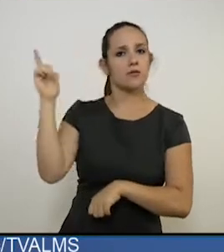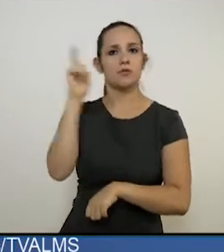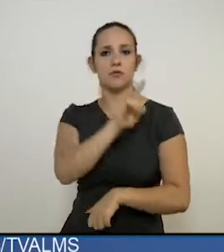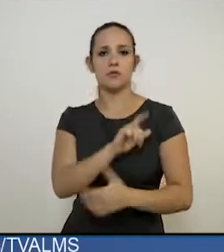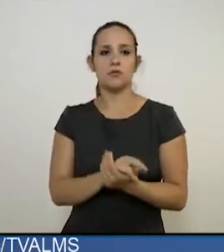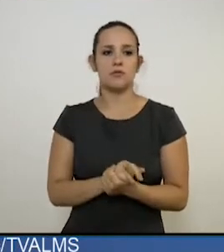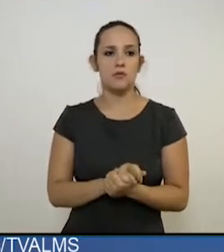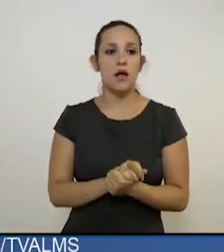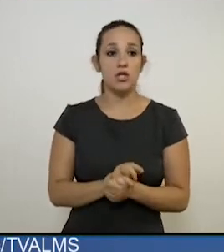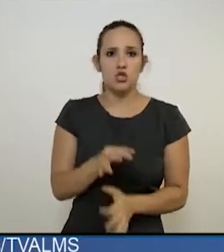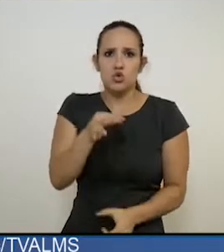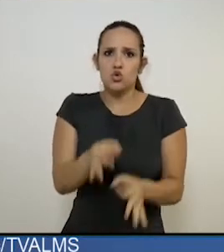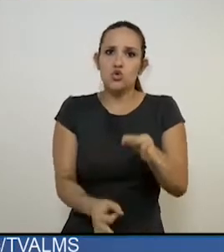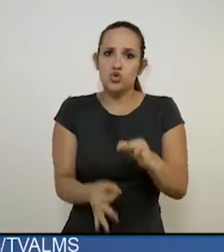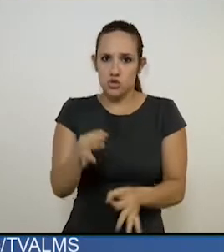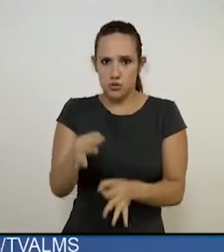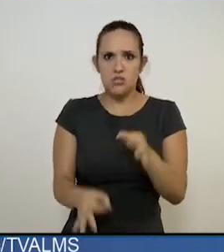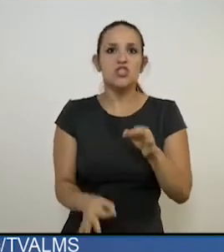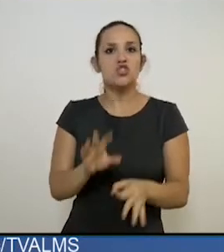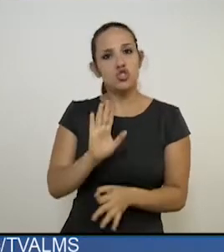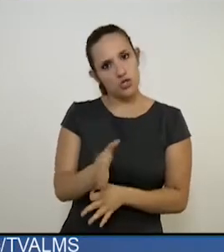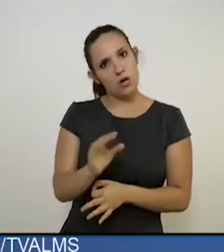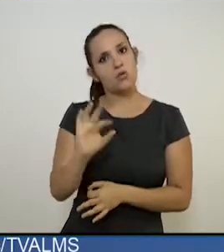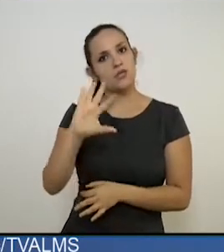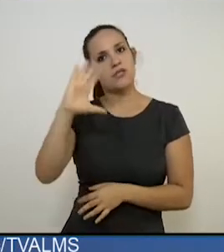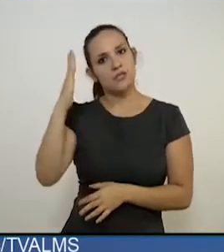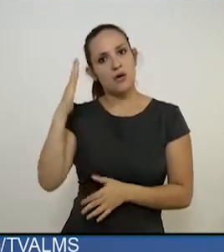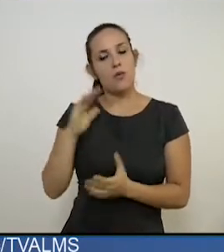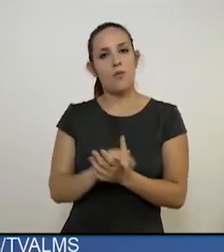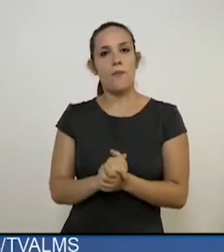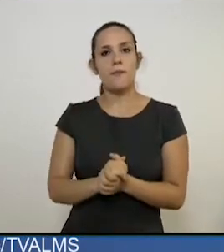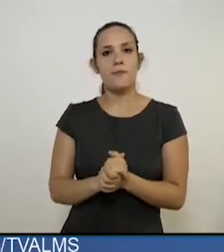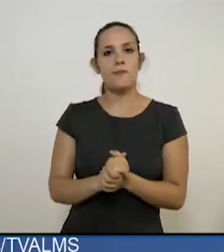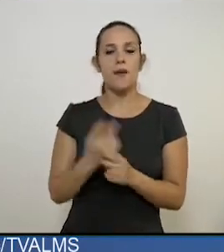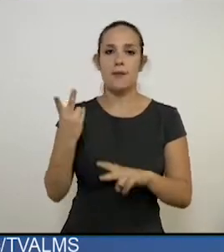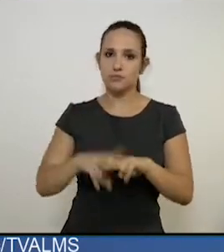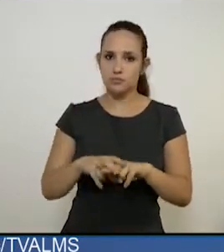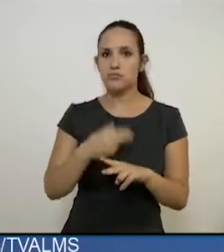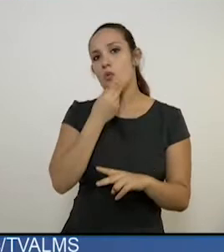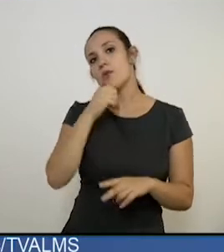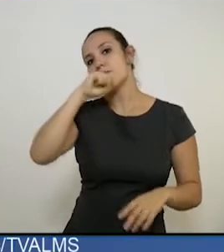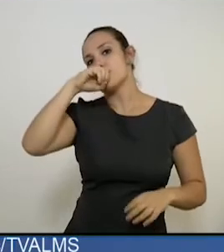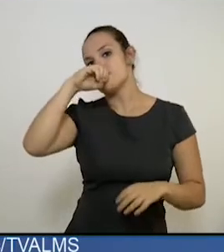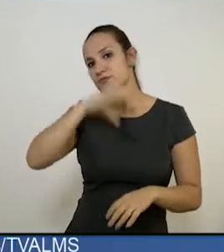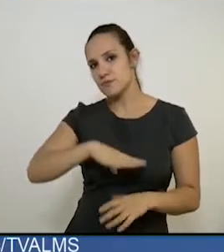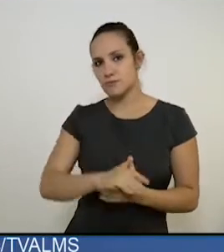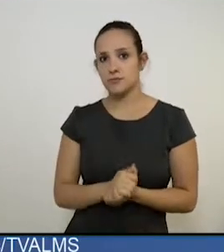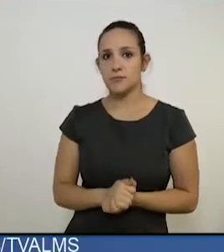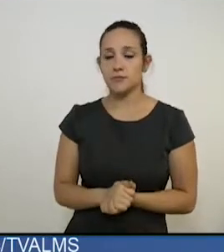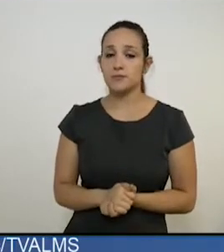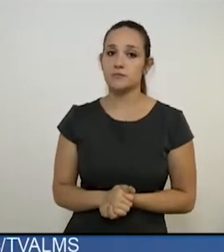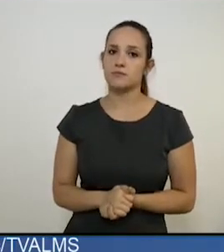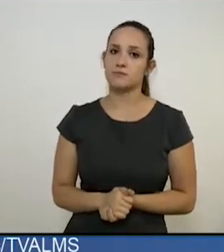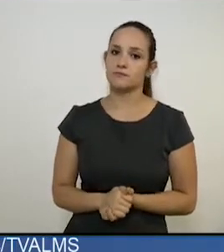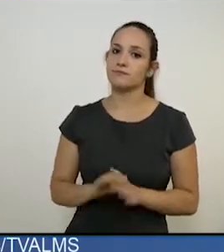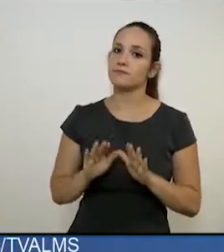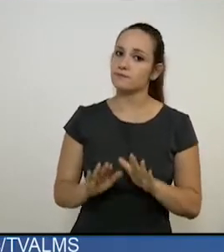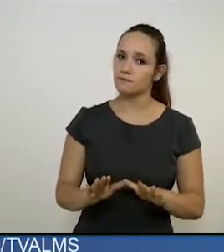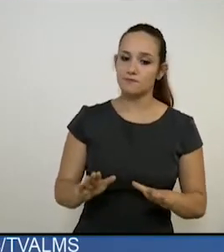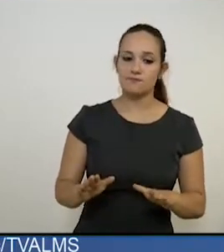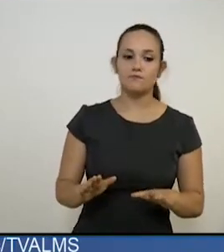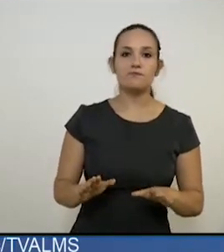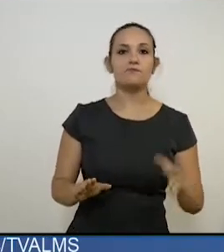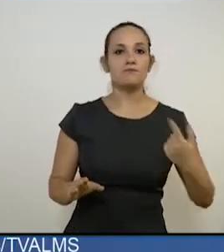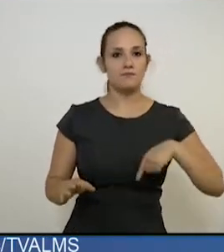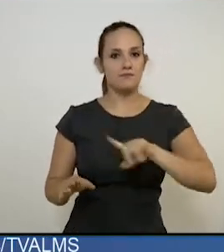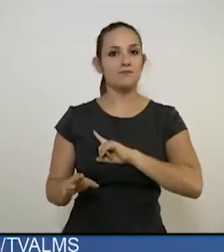número de julgamentos já realizados. Não podemos deixar de lado que somos uma geração